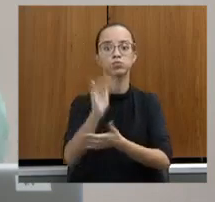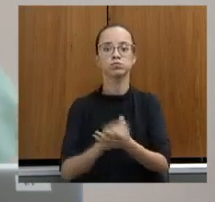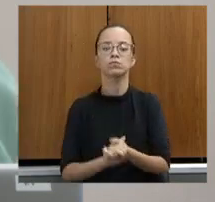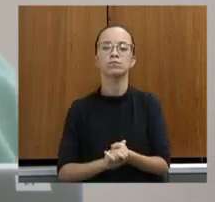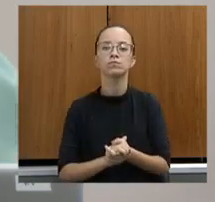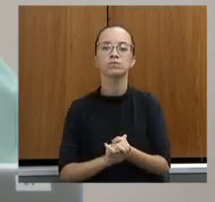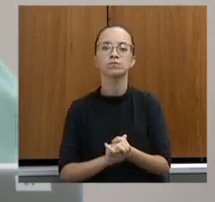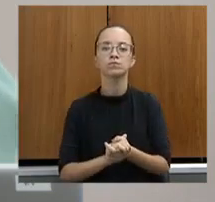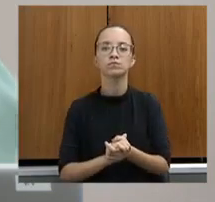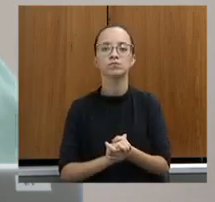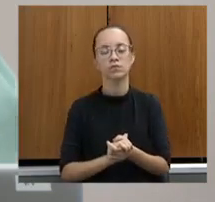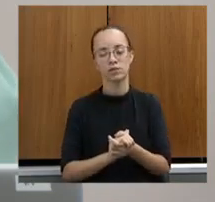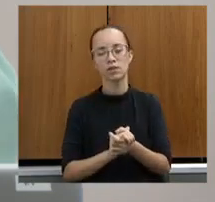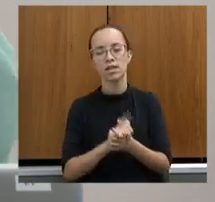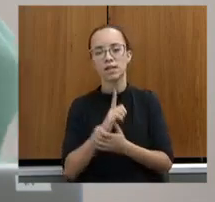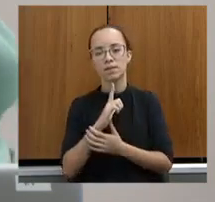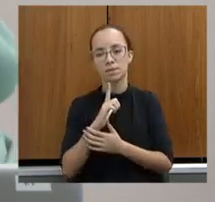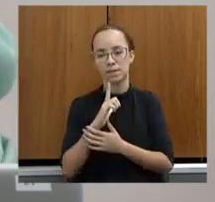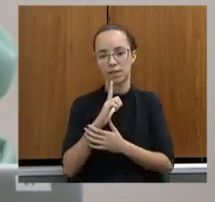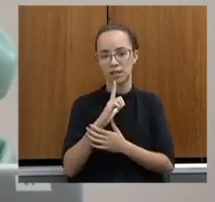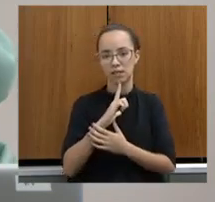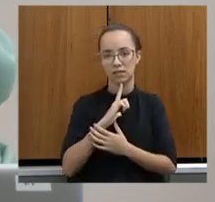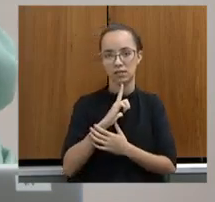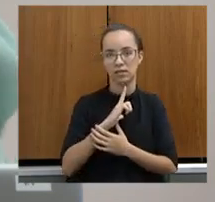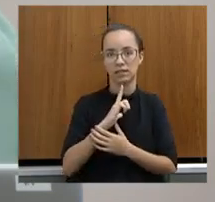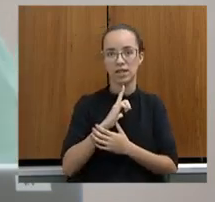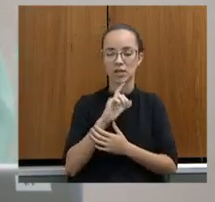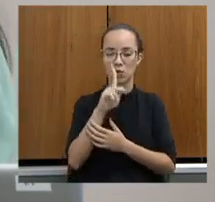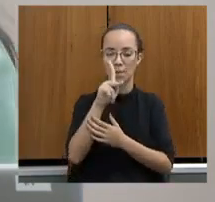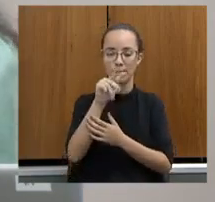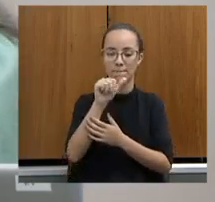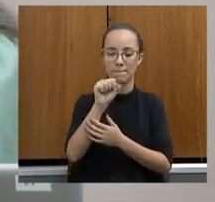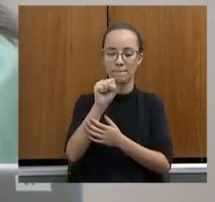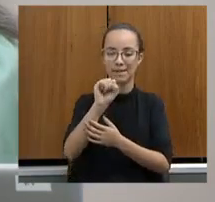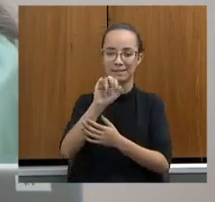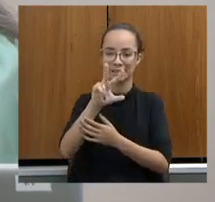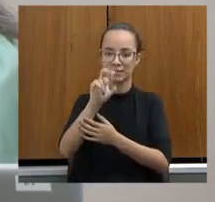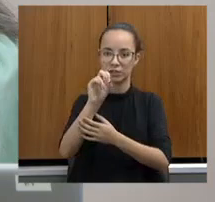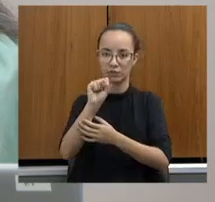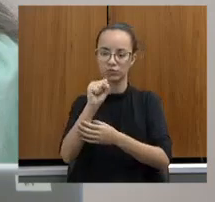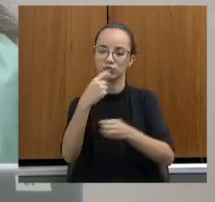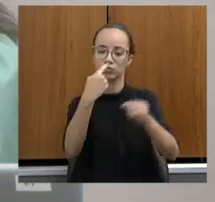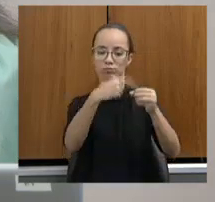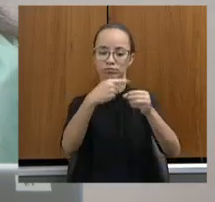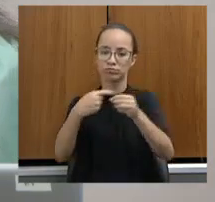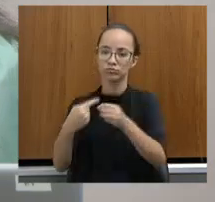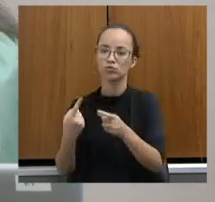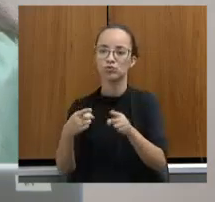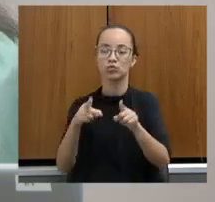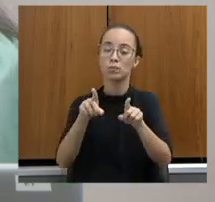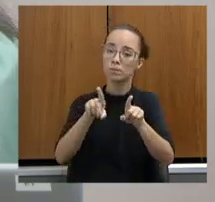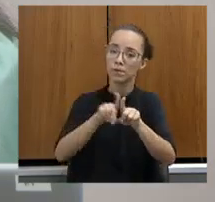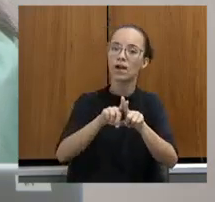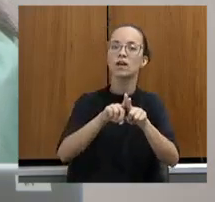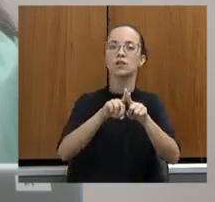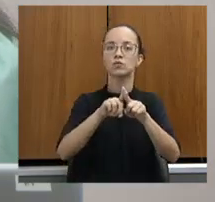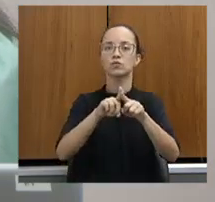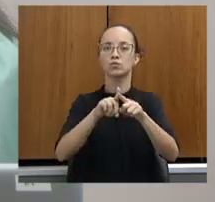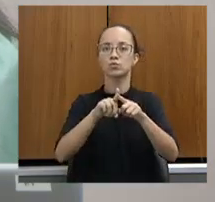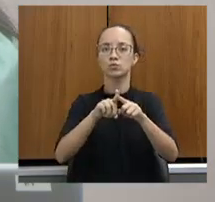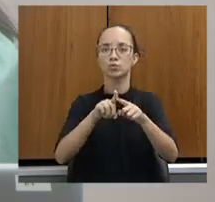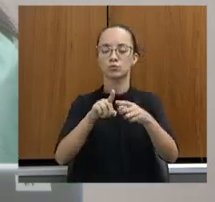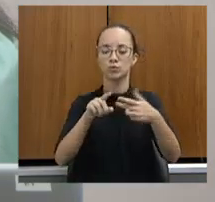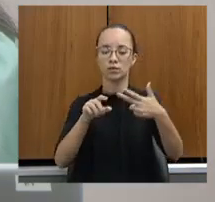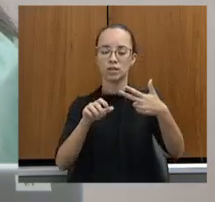Considerando o cenário posterior a quitação dos passivos com os municípios e com o poder judiciário que foi um ponto